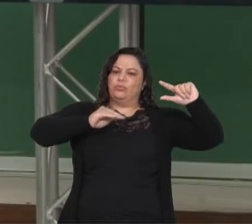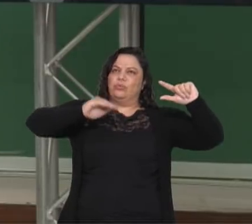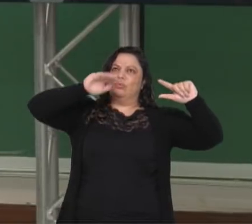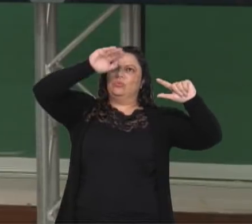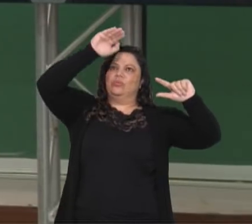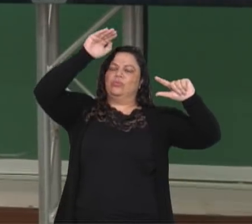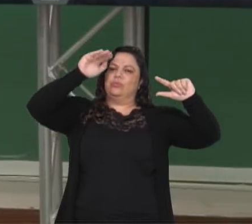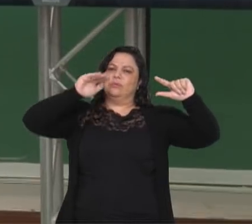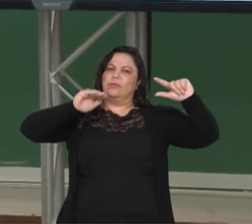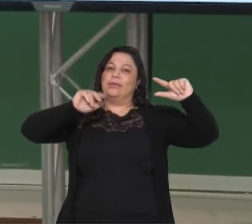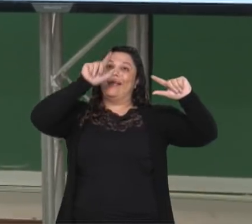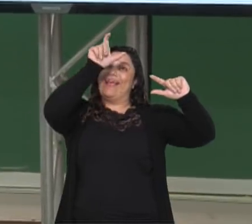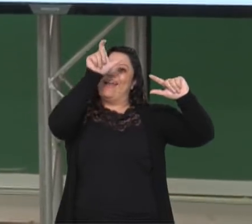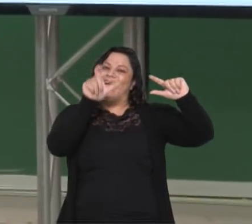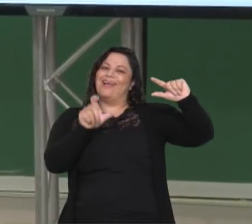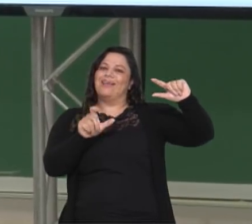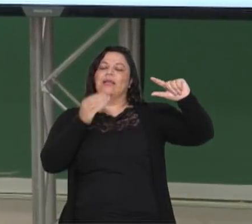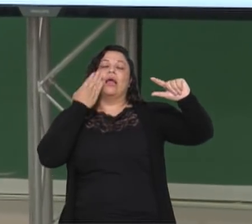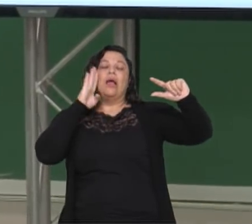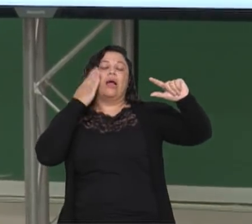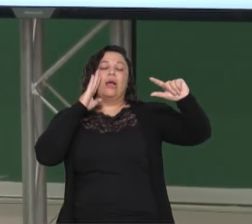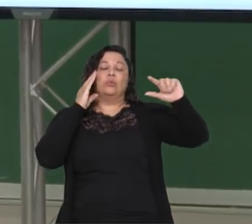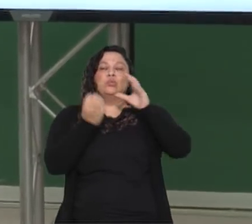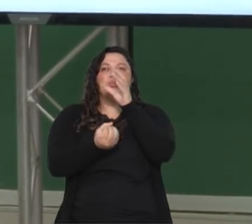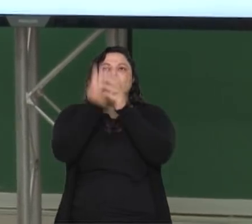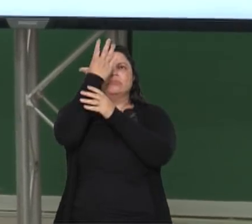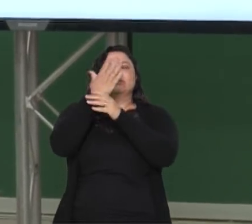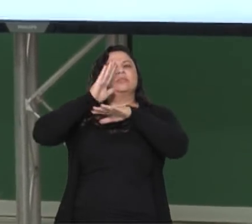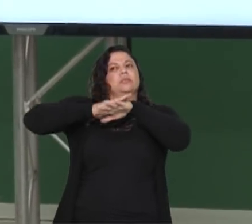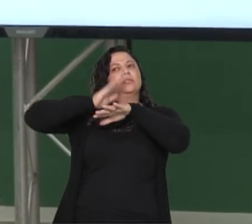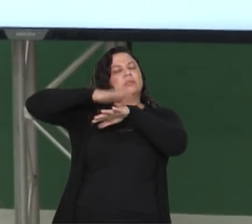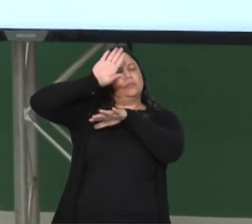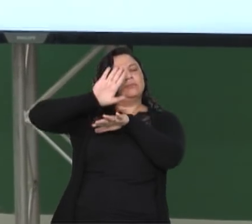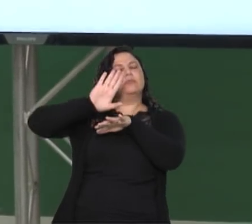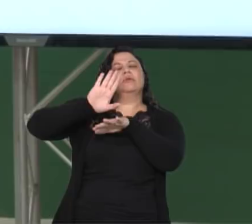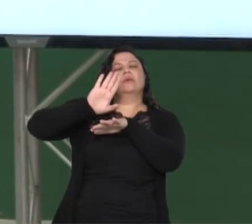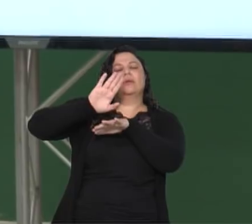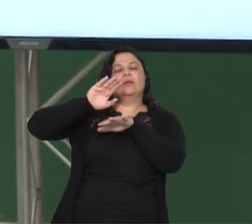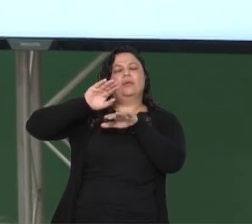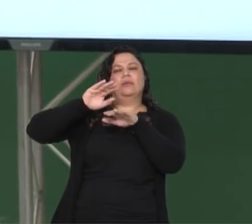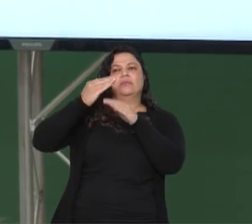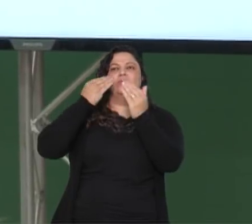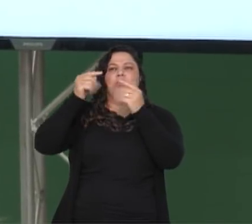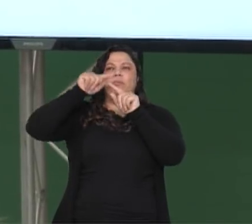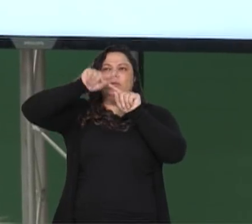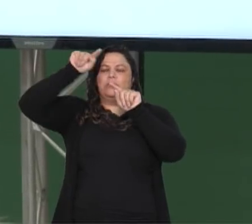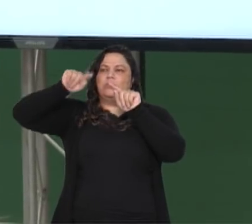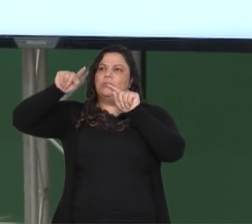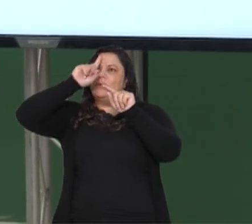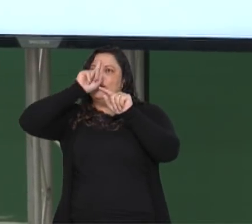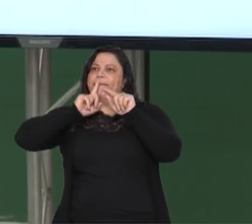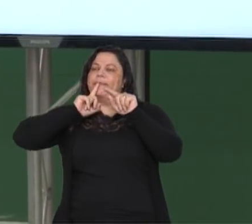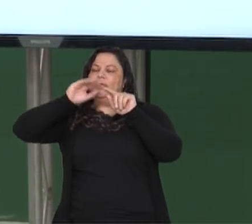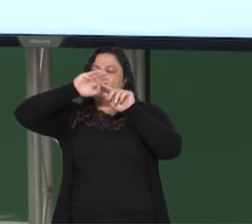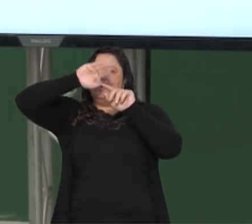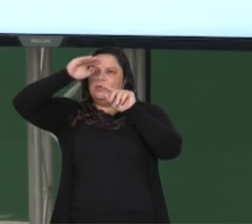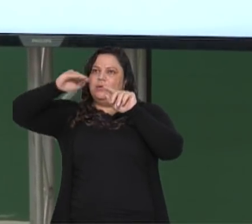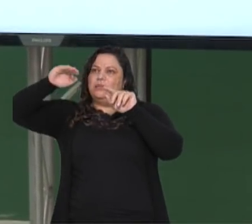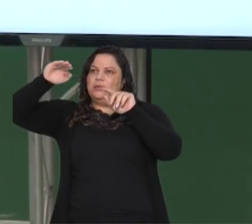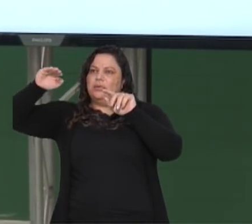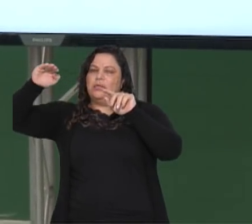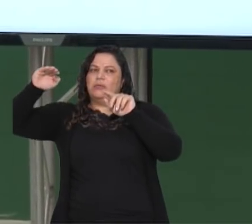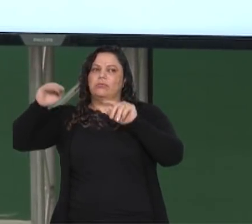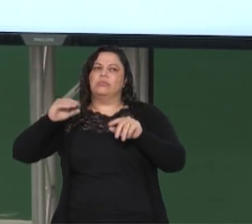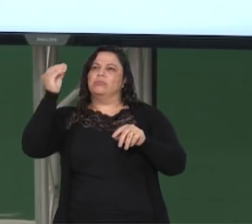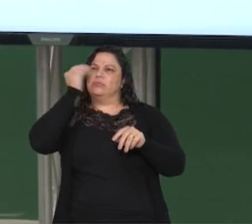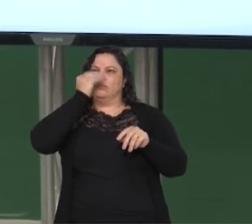aparece mais com esse som forte em comparação ao amarelo que tem esse som